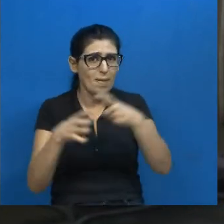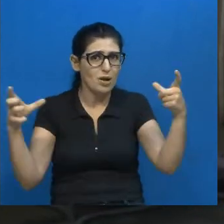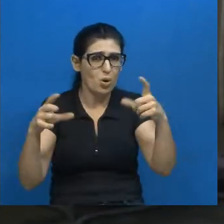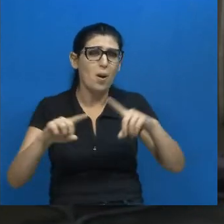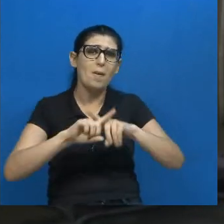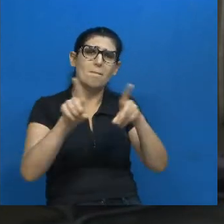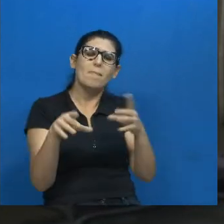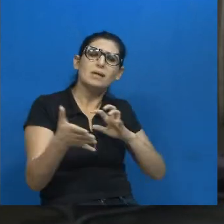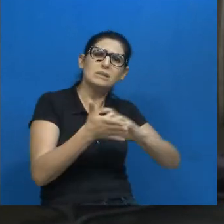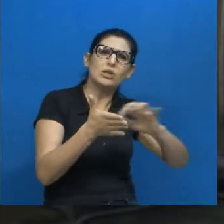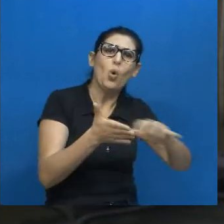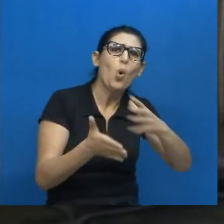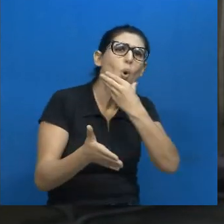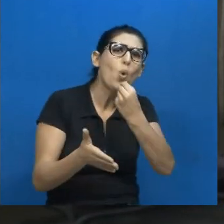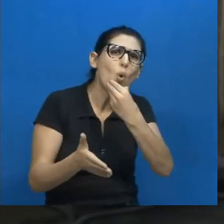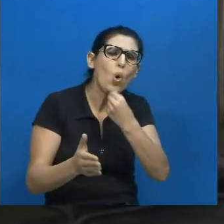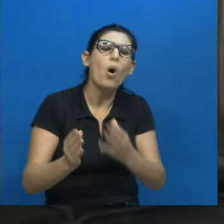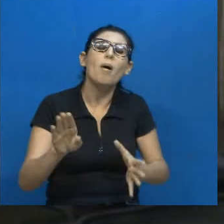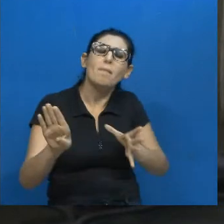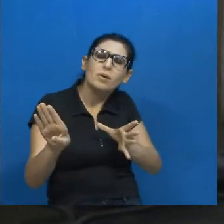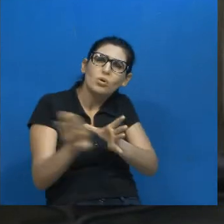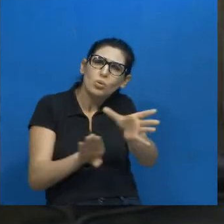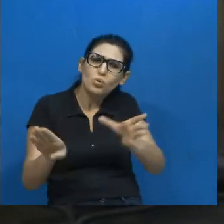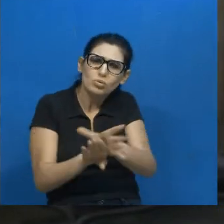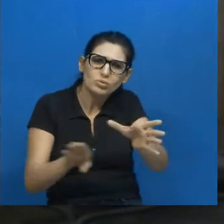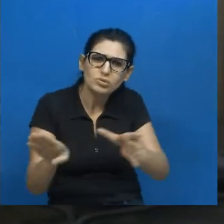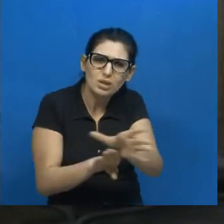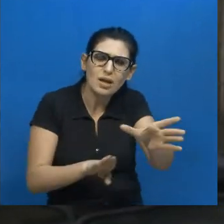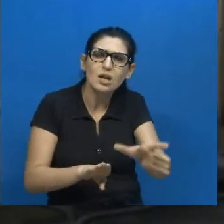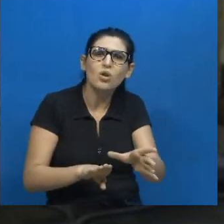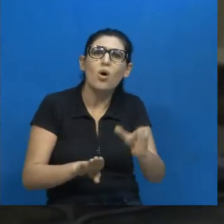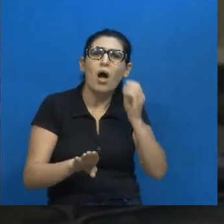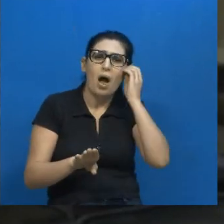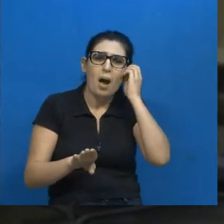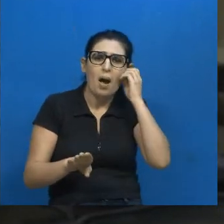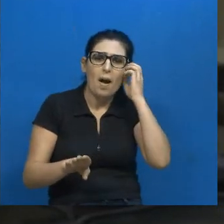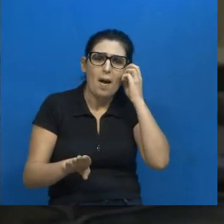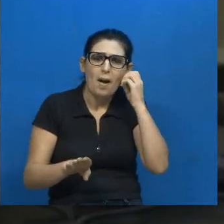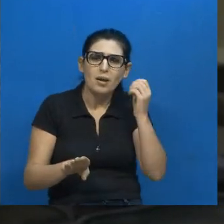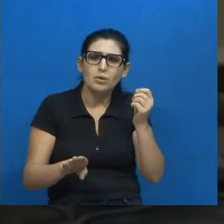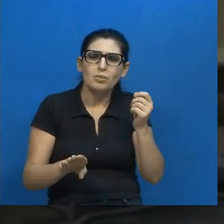do secretário, nós acabamos fatiando um pouco o projeto, você entendeu?